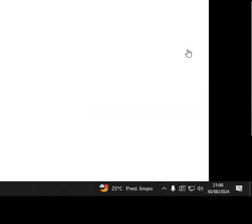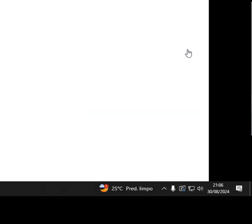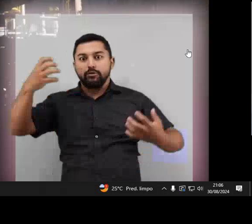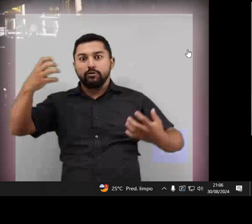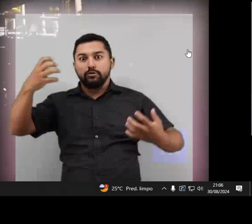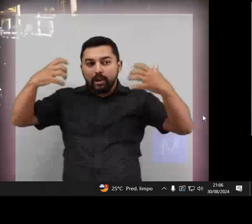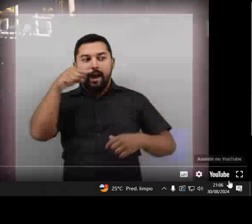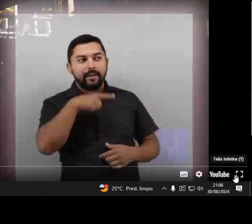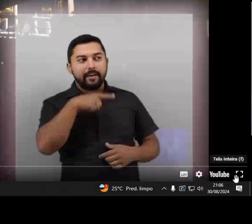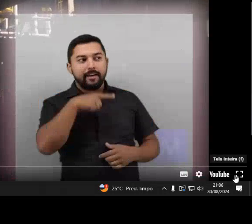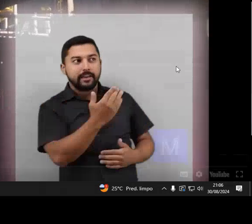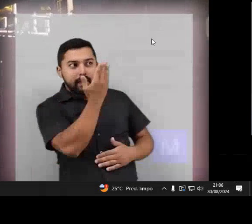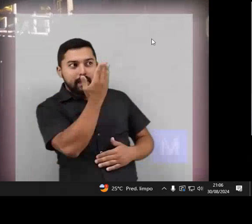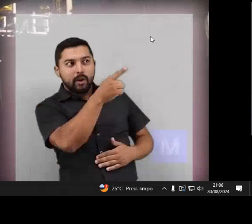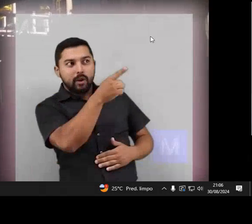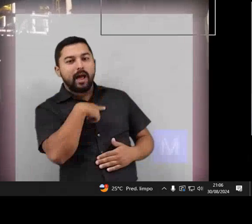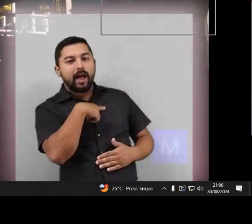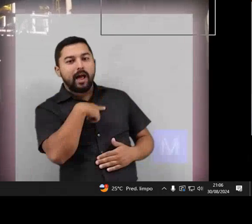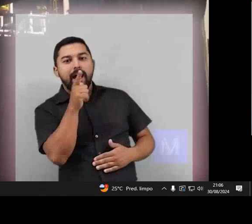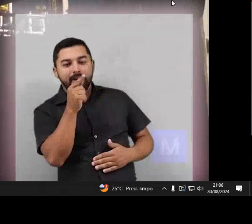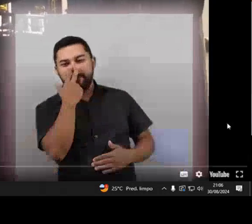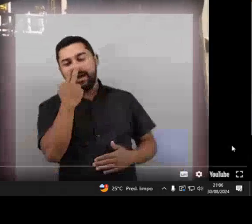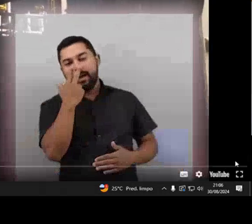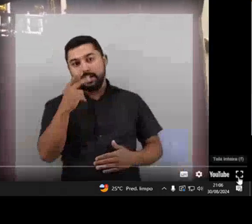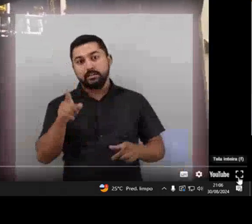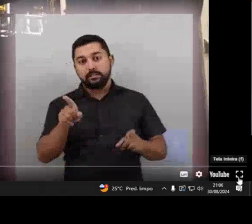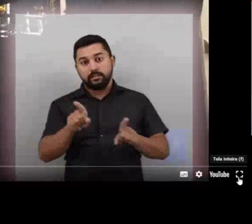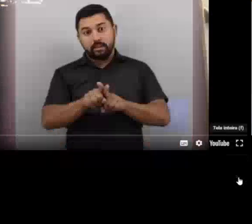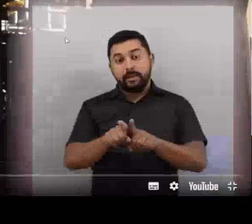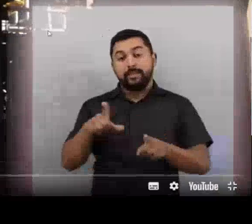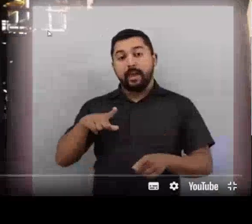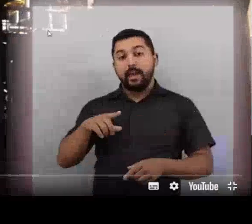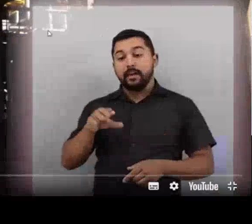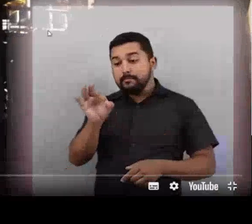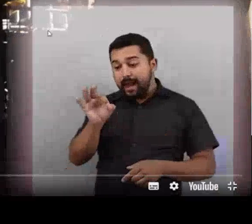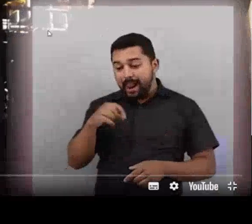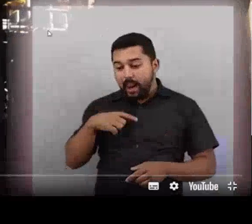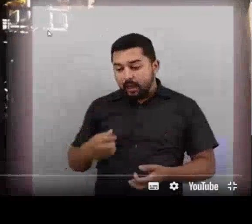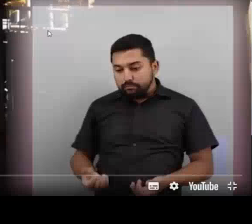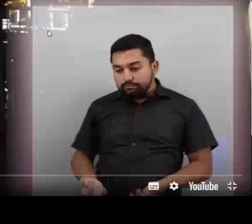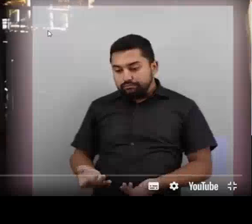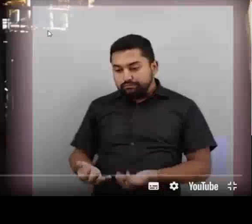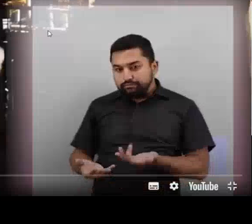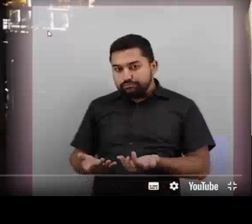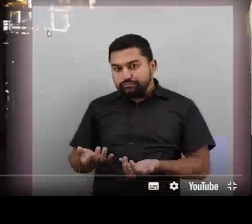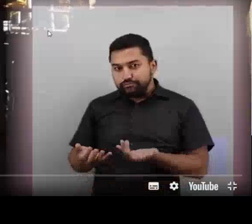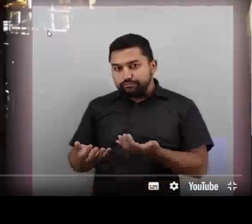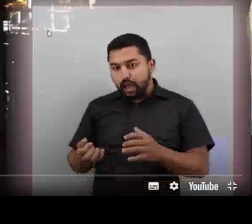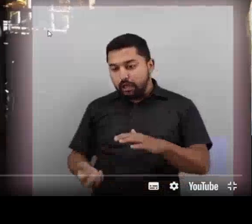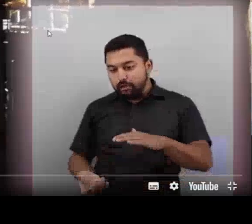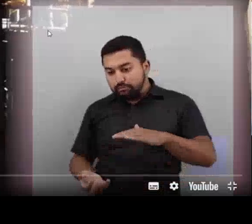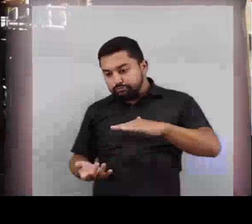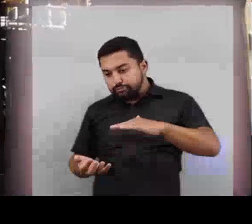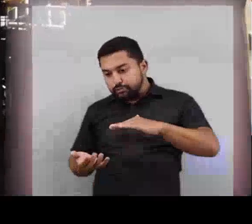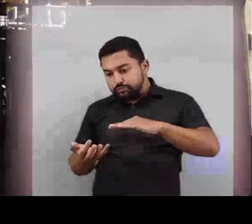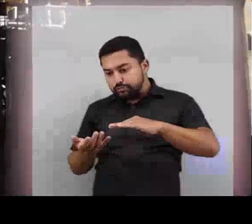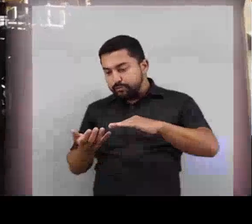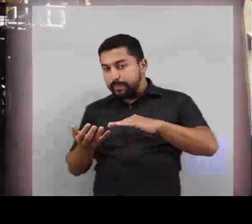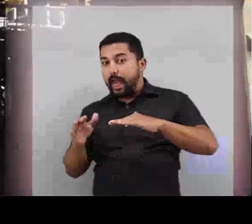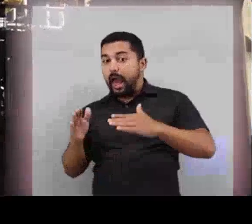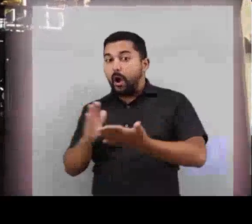Só que os componentes não condensam na mesma temperatura. As moléculas menores têm um ponto de ebulição mais baixo, ou seja, tem mais